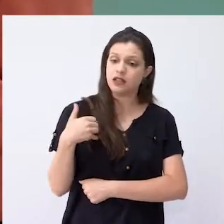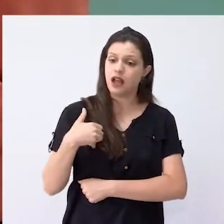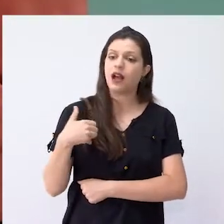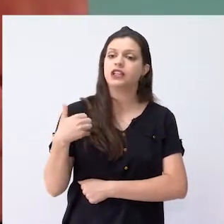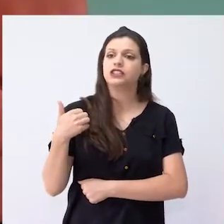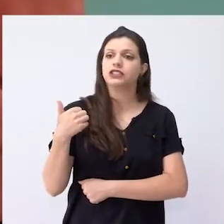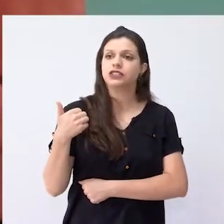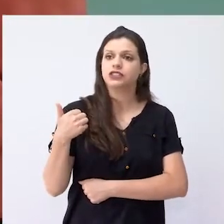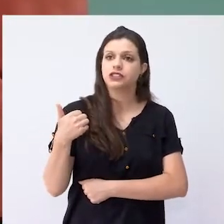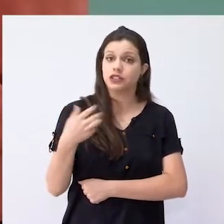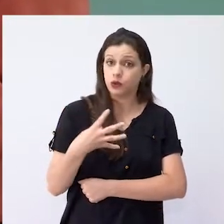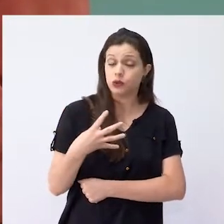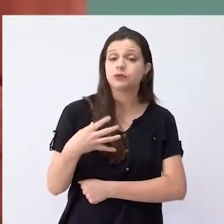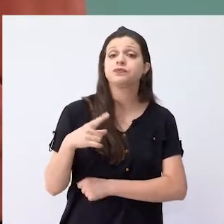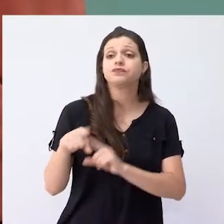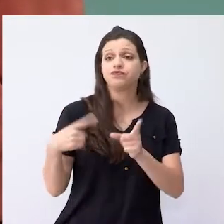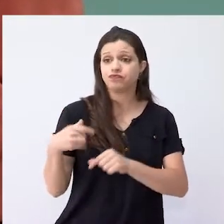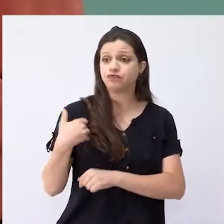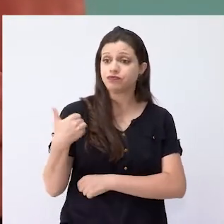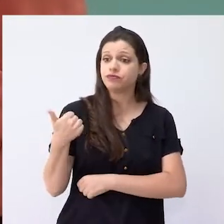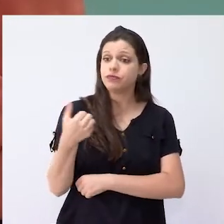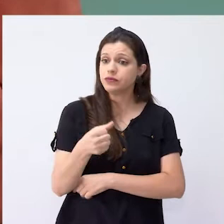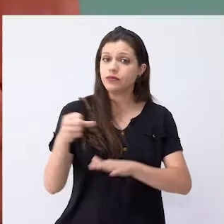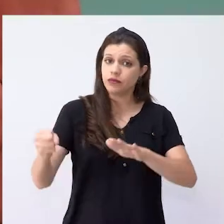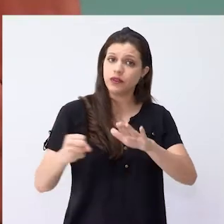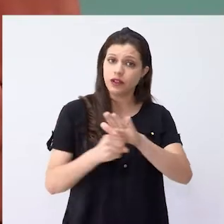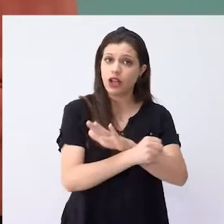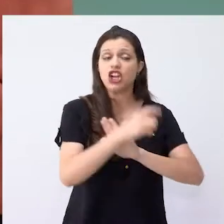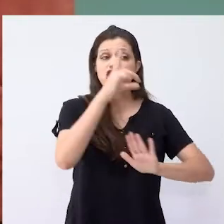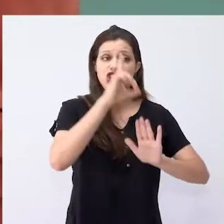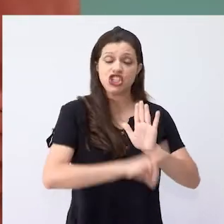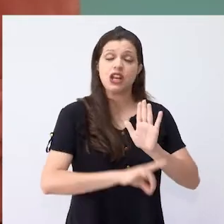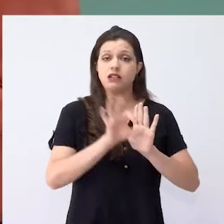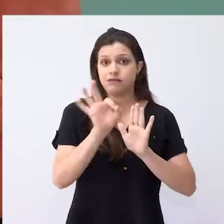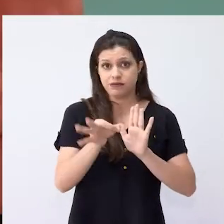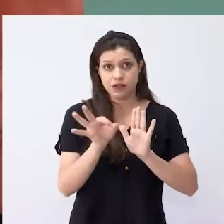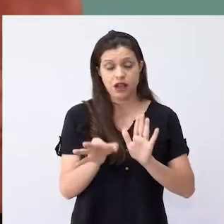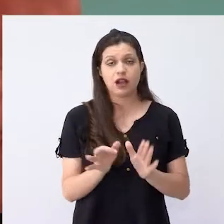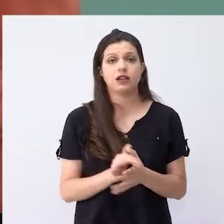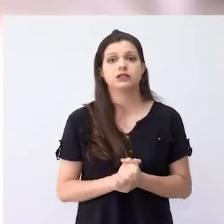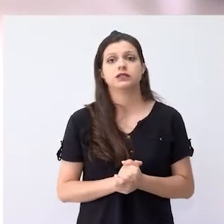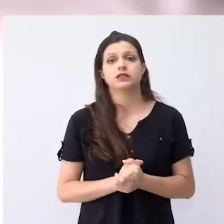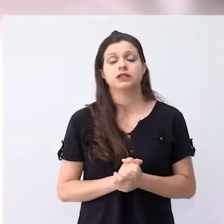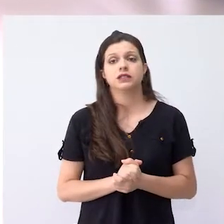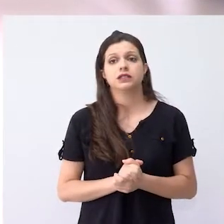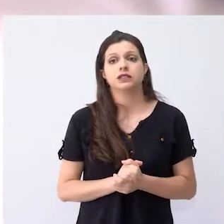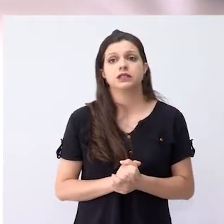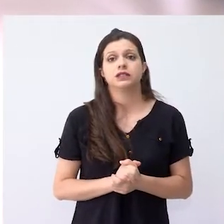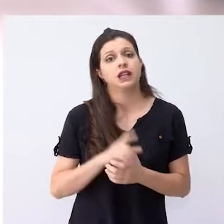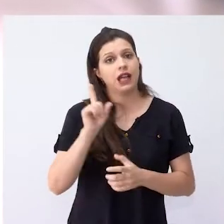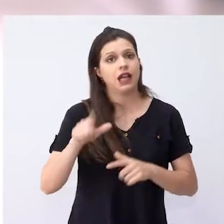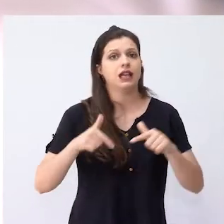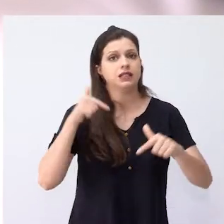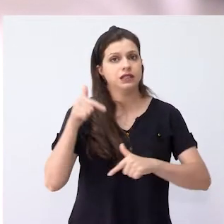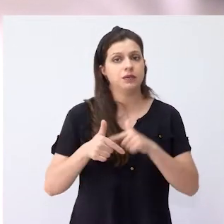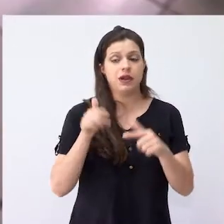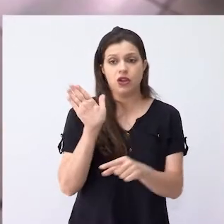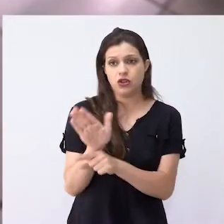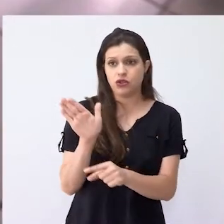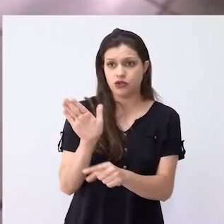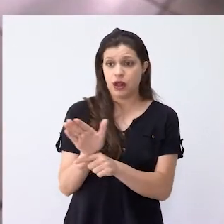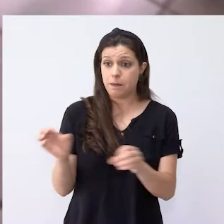16 anos essa pessoa ser inserida num local adequado para a idade dela, com os seus direitos reconhecidos. É aquele trabalho que vai garantir que